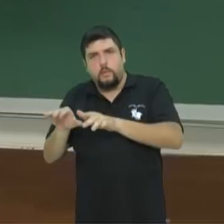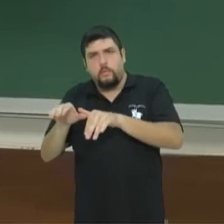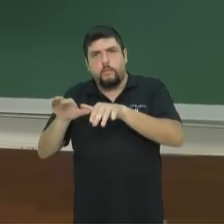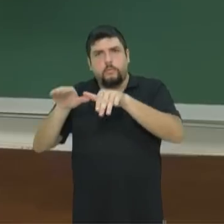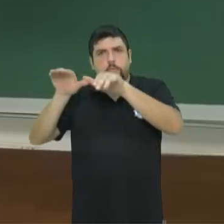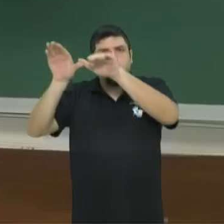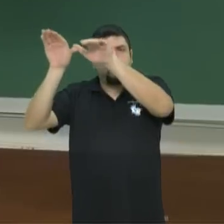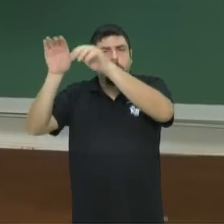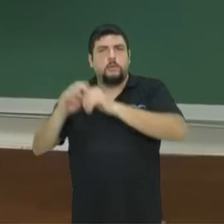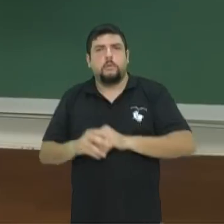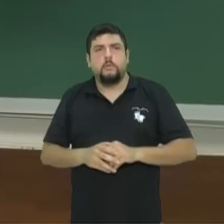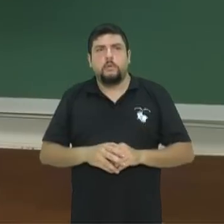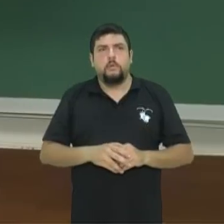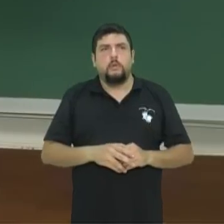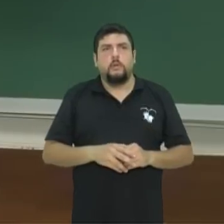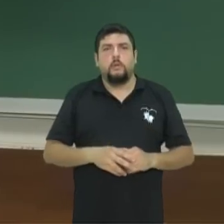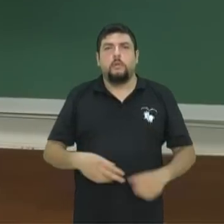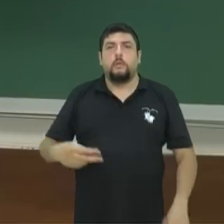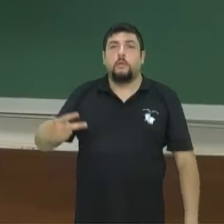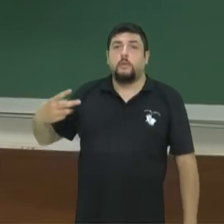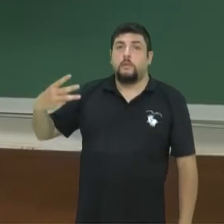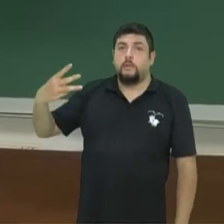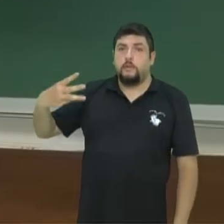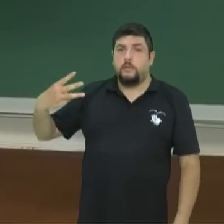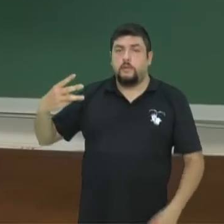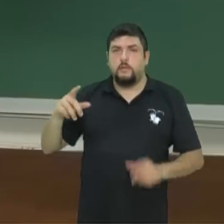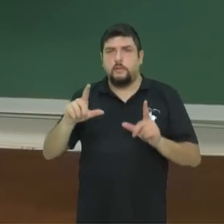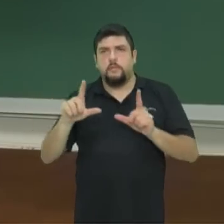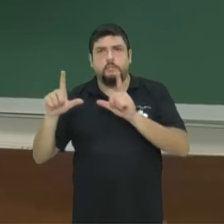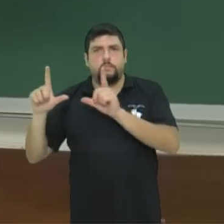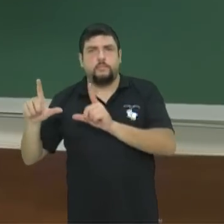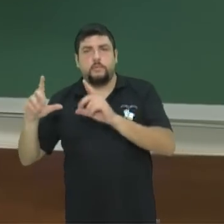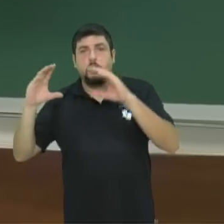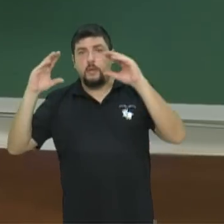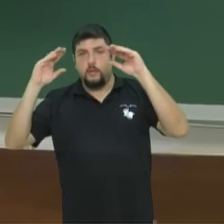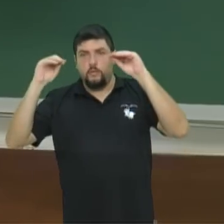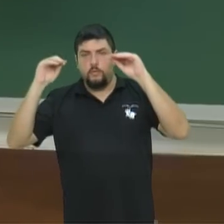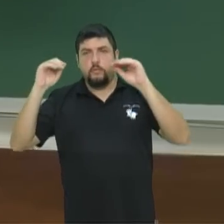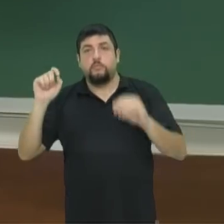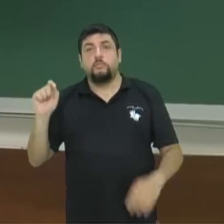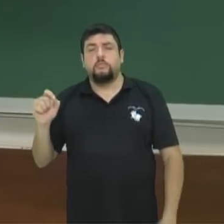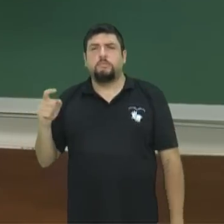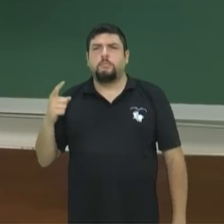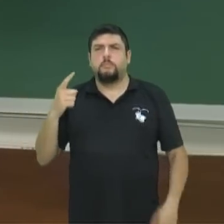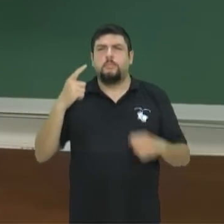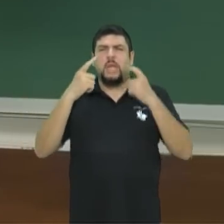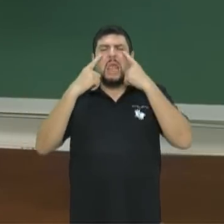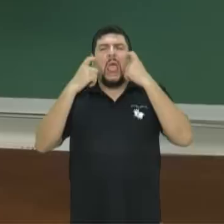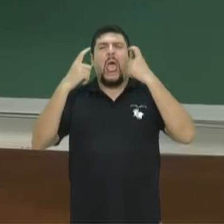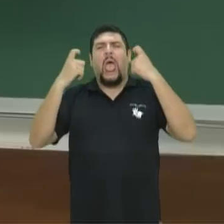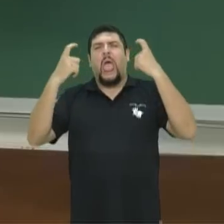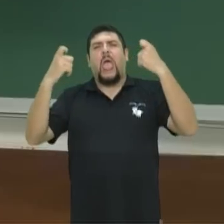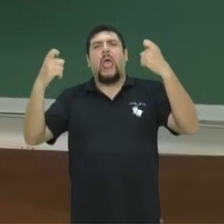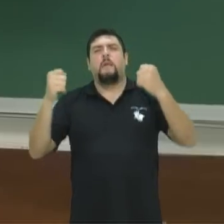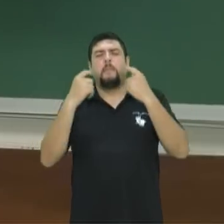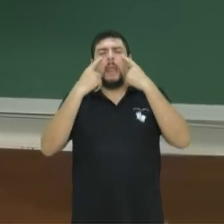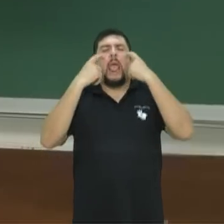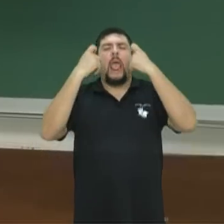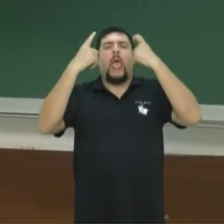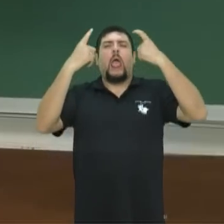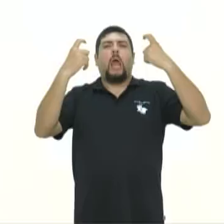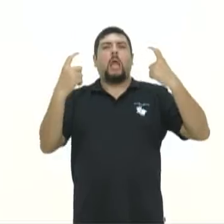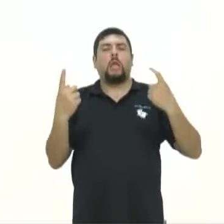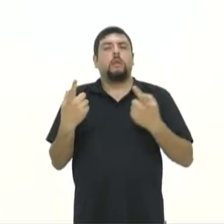as contas aparecem ali, né? E no final, à noite, já aparece a nossa personagem abrindo a boca a chorar, né?